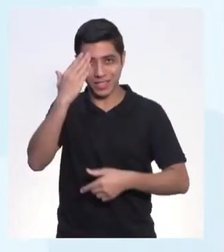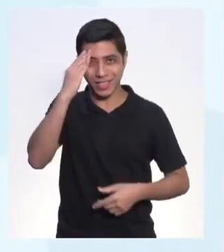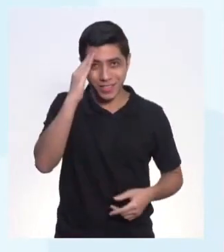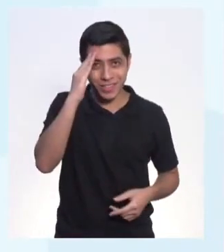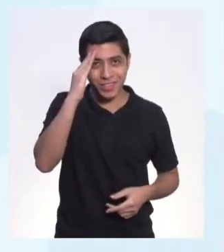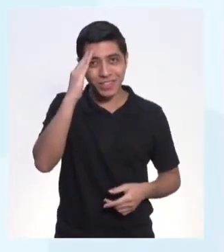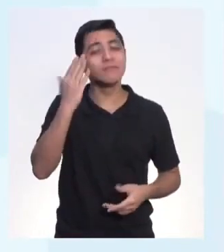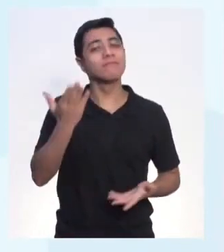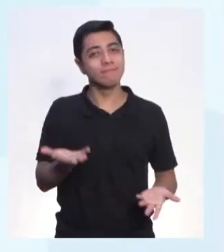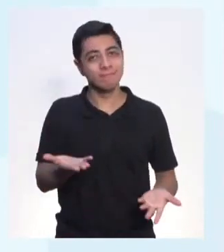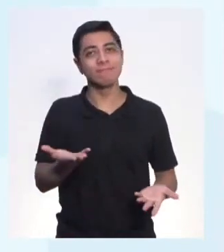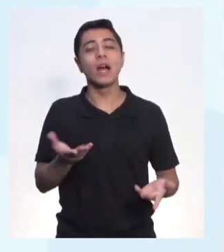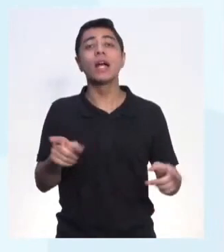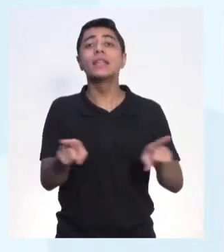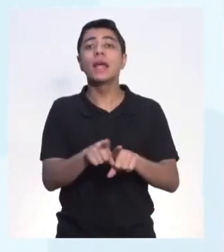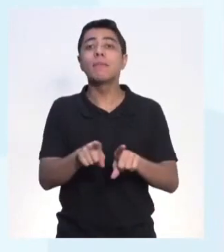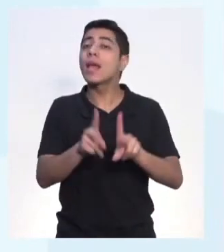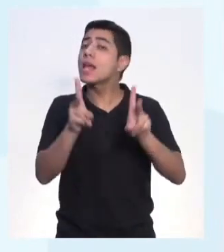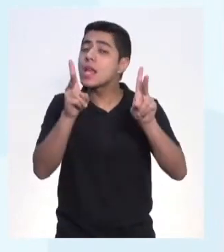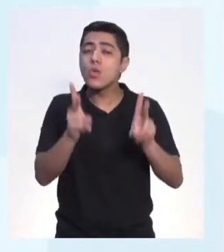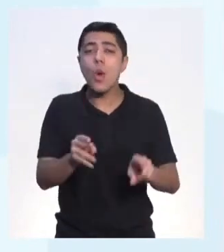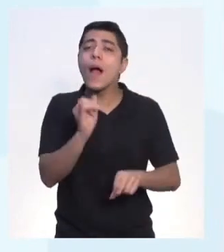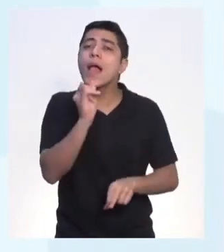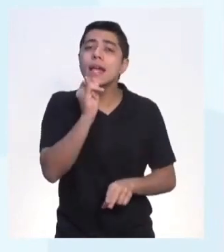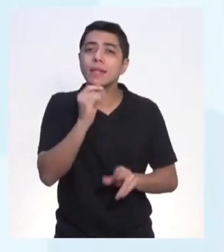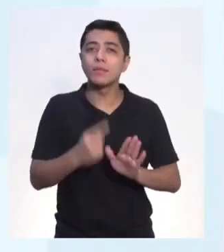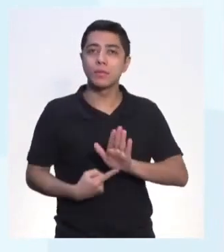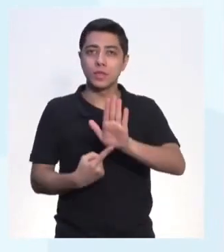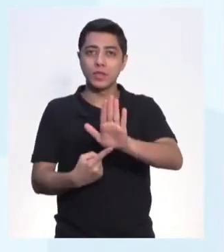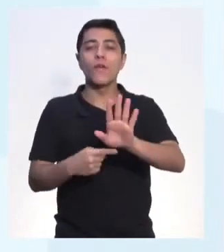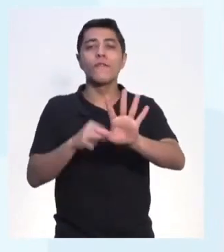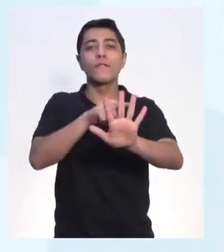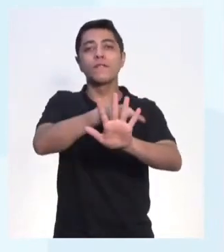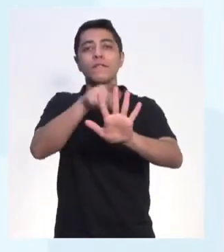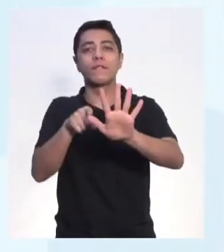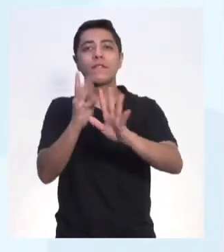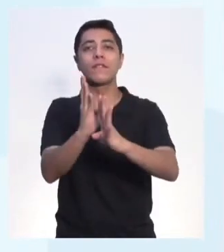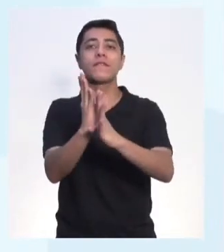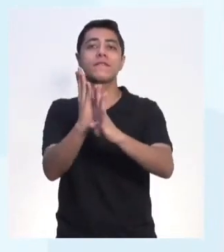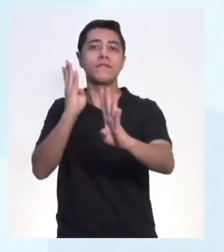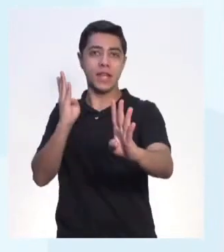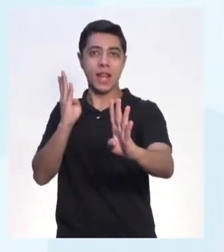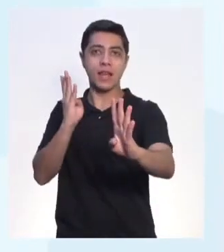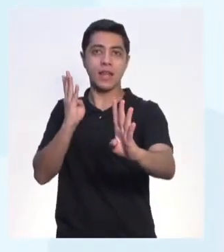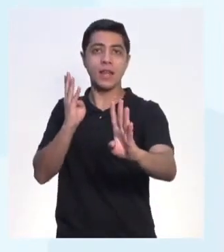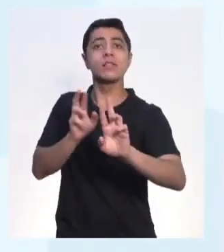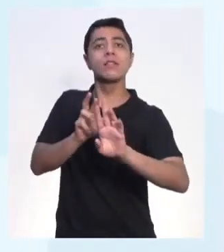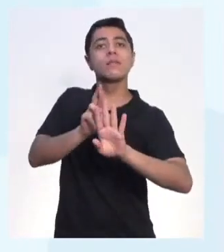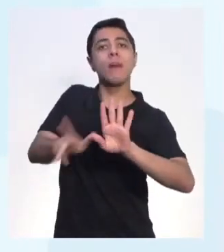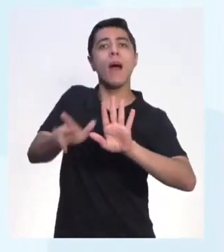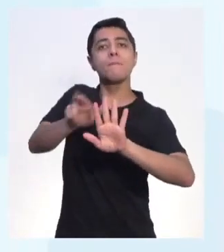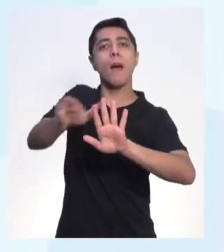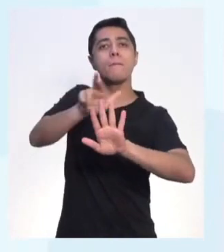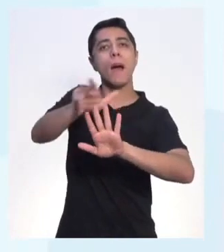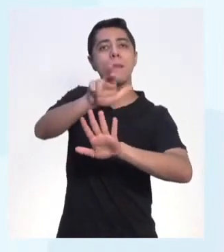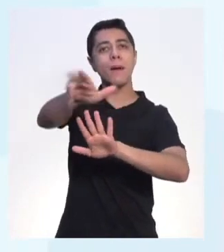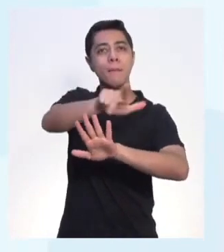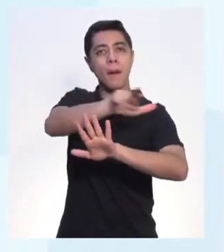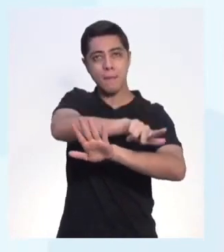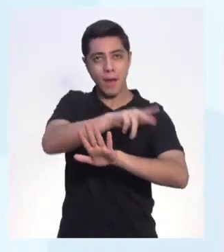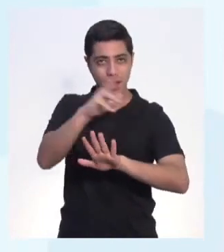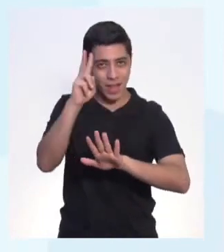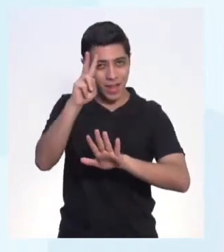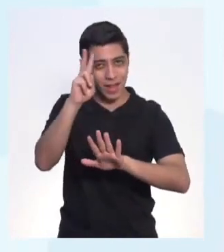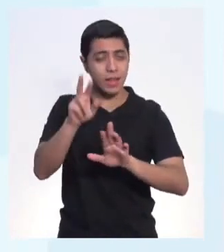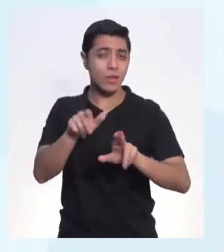da formação de filas sem repetição. É claro que você pode falar assim, ai, professora, mas no